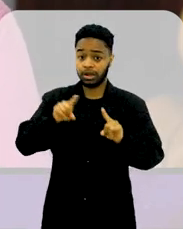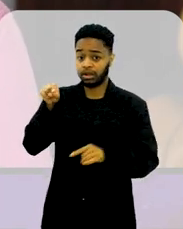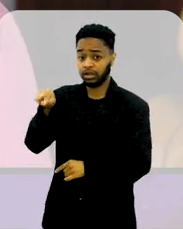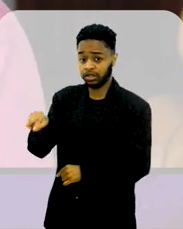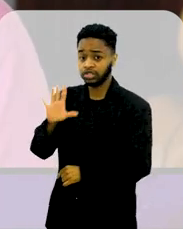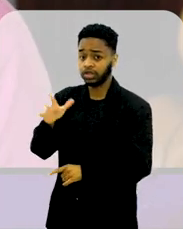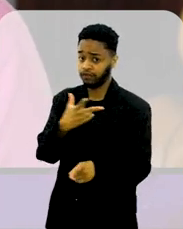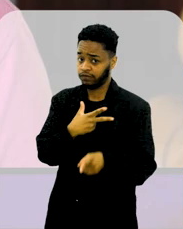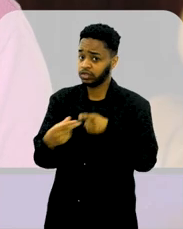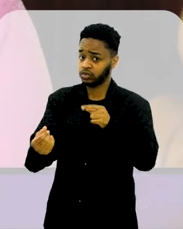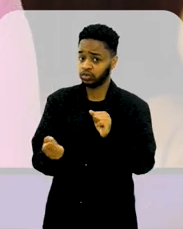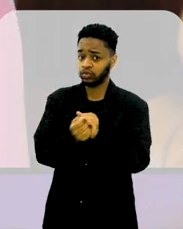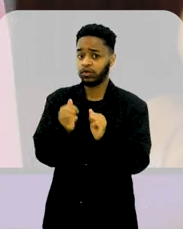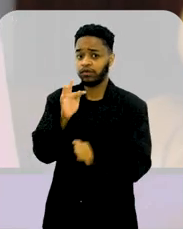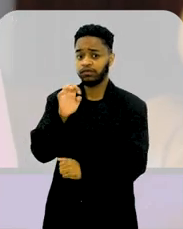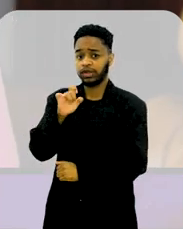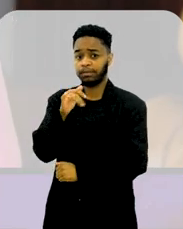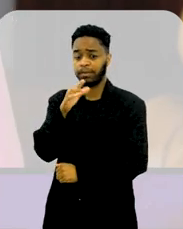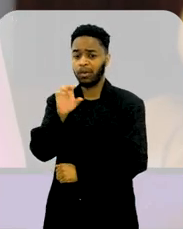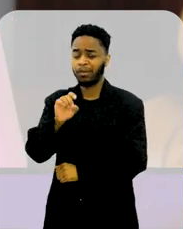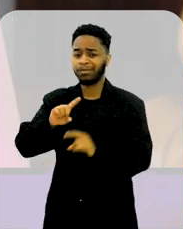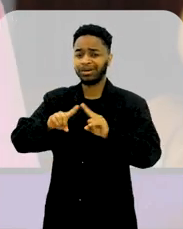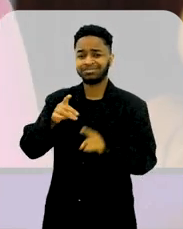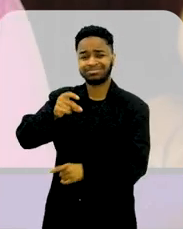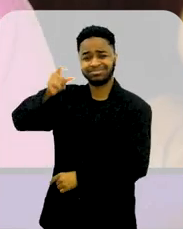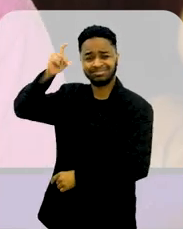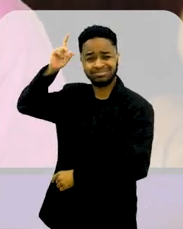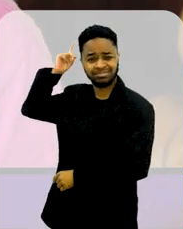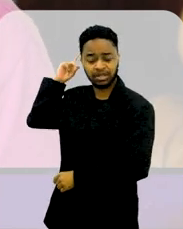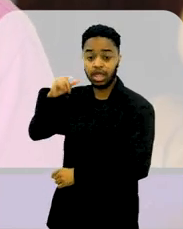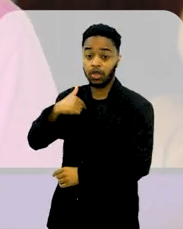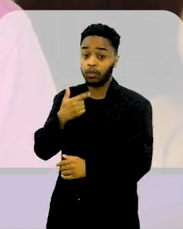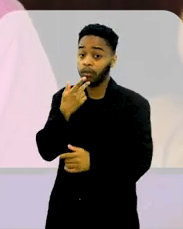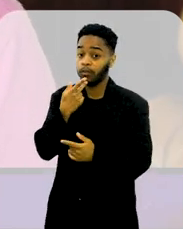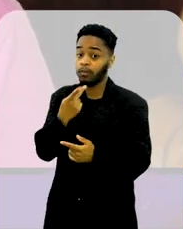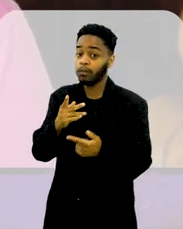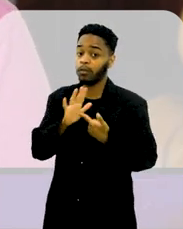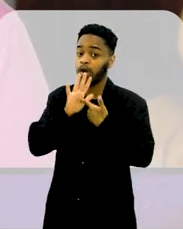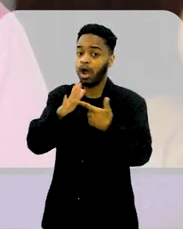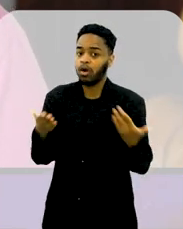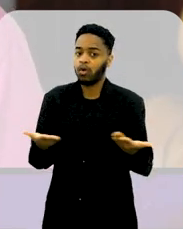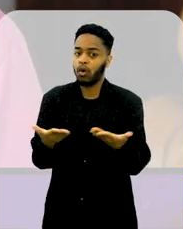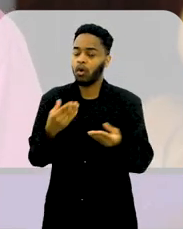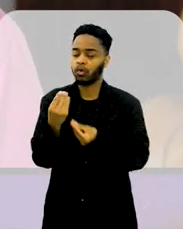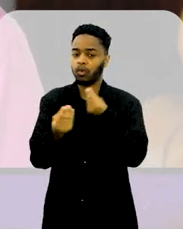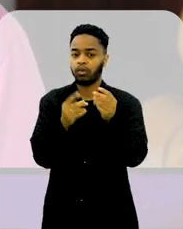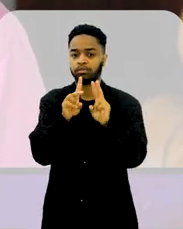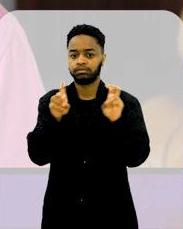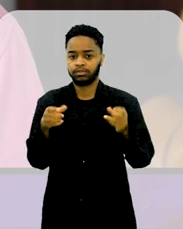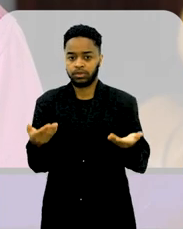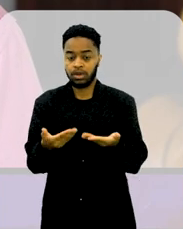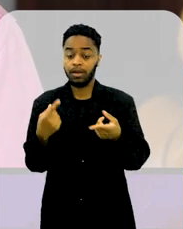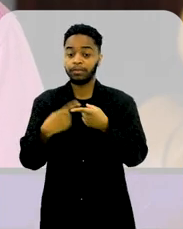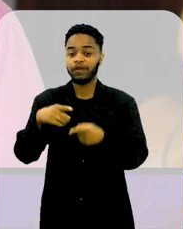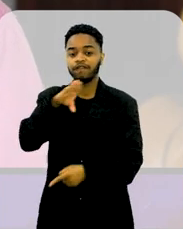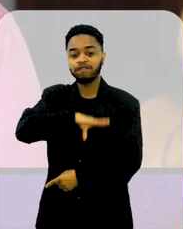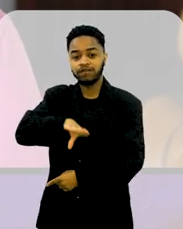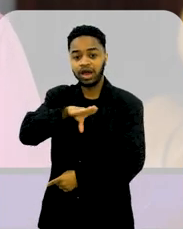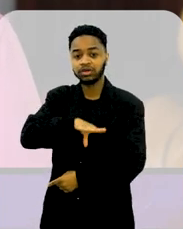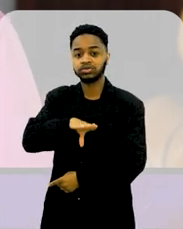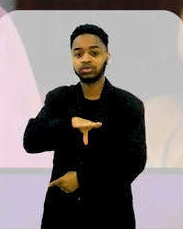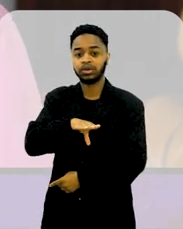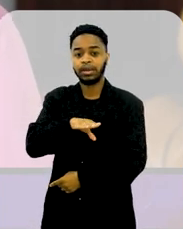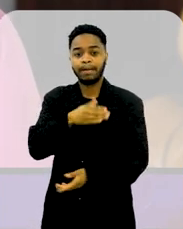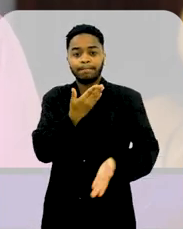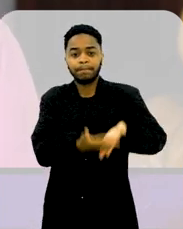Felipão ótimo mas isso faz tanto tempo eu tô falando de agora eu quero saber de agora o Vasco vinha de